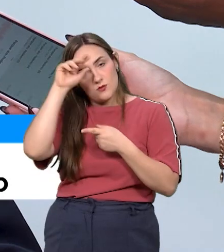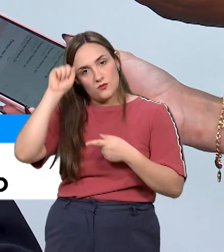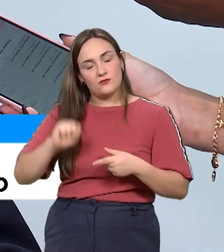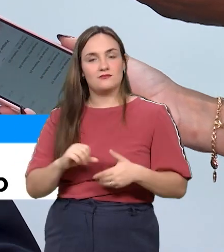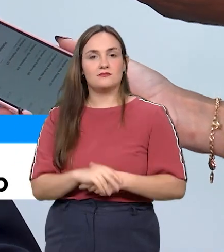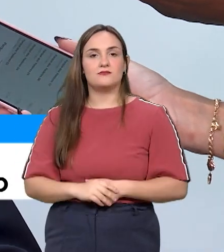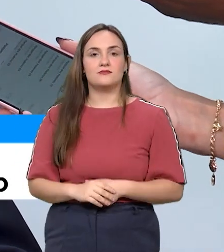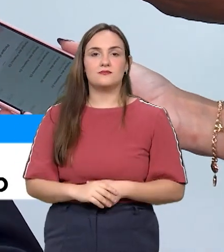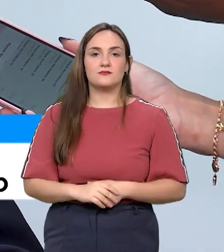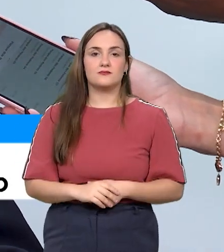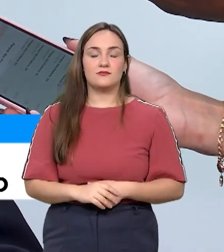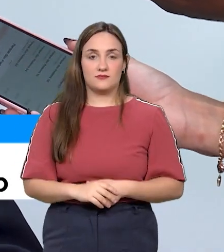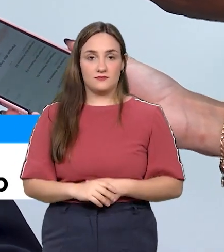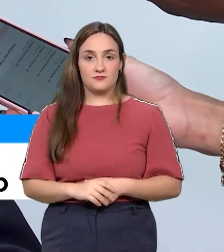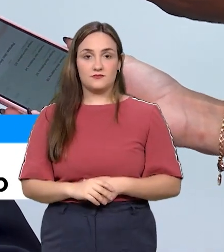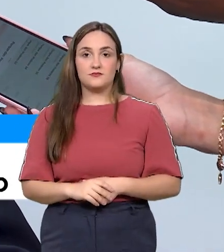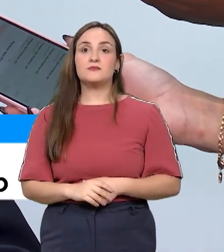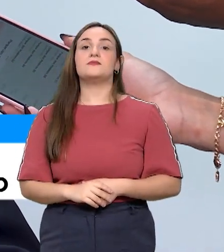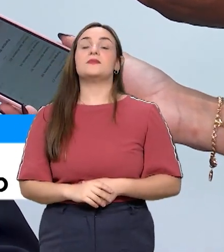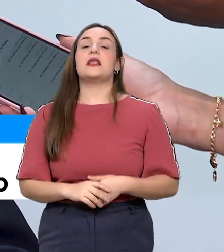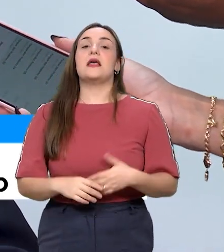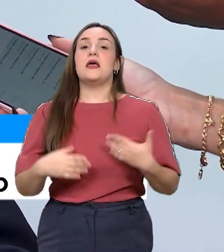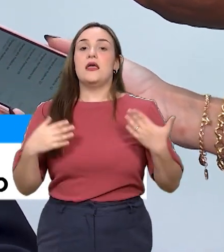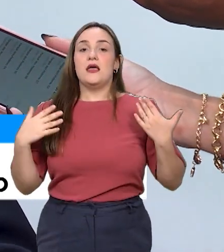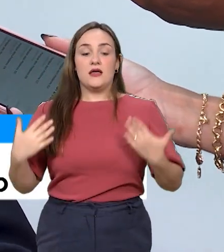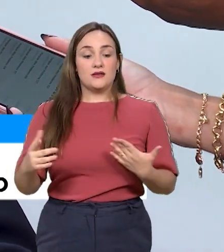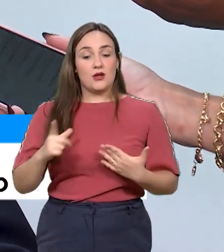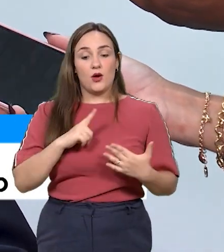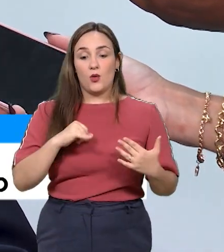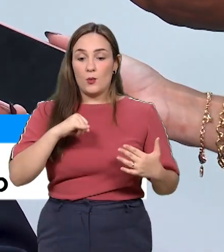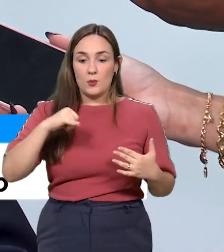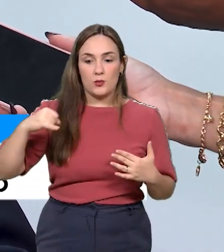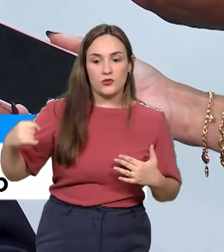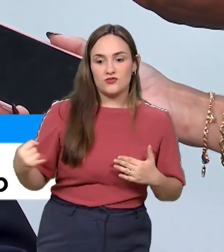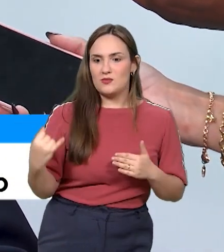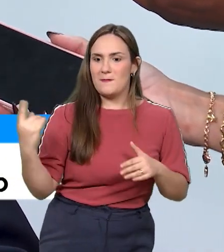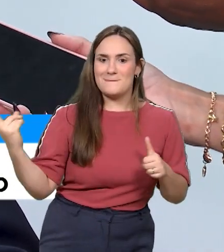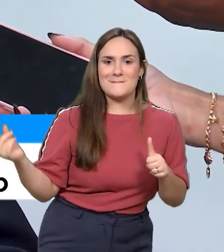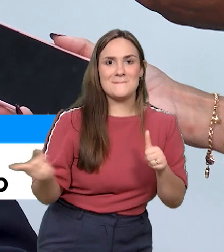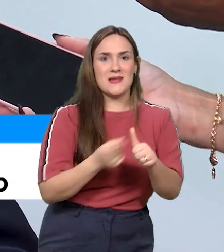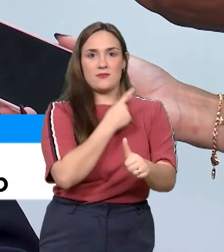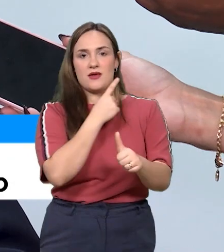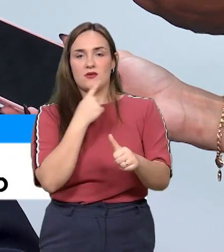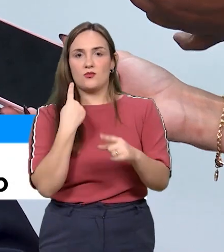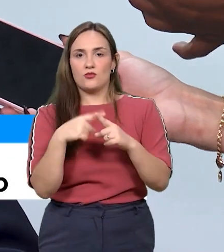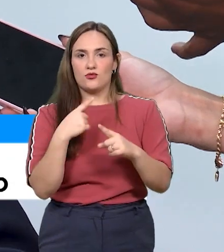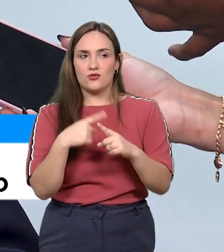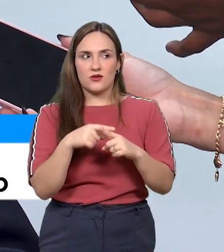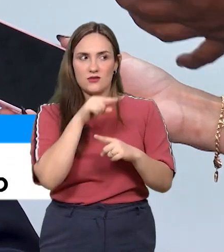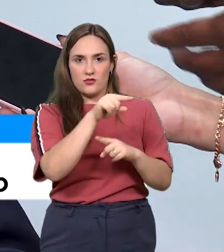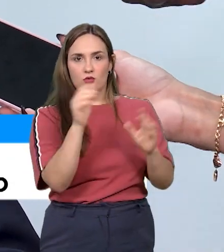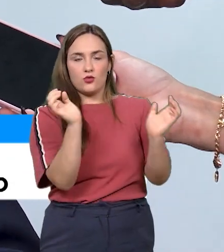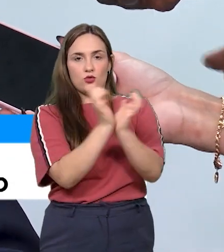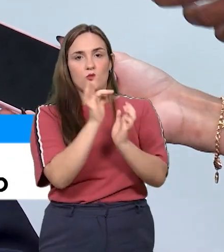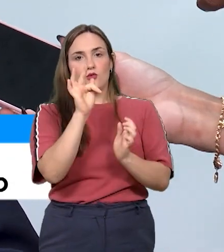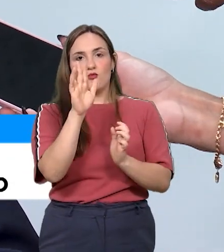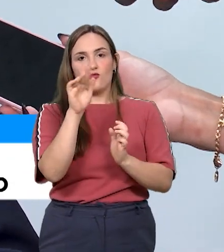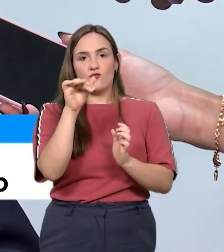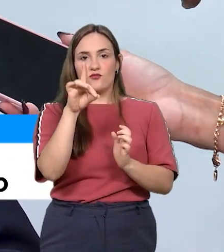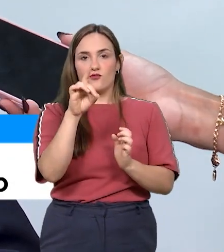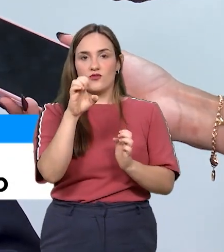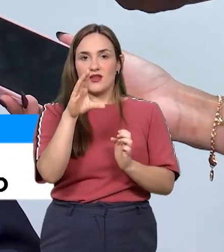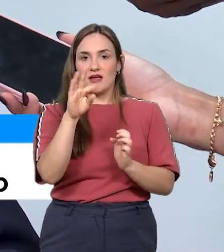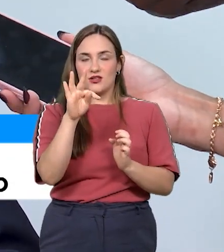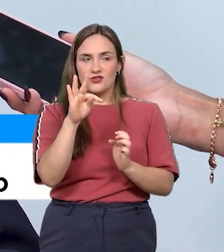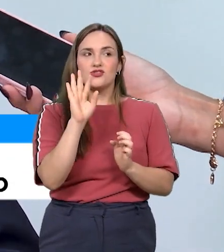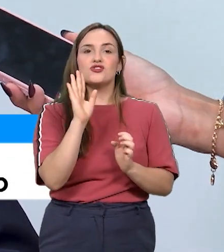Sul, é trazer exatamente para cá, por uma questão de oportunidade pioneira, porque a Fundect nos chamou para dar um curso